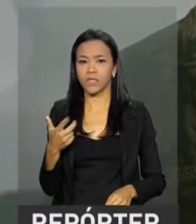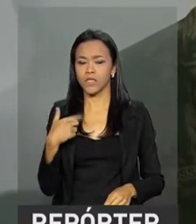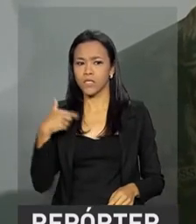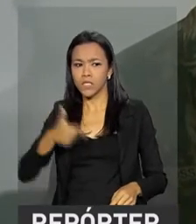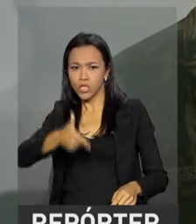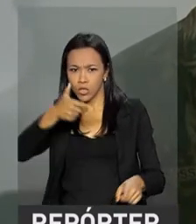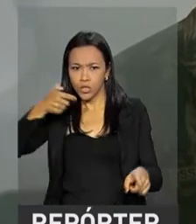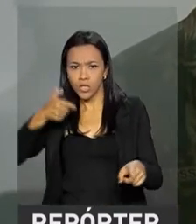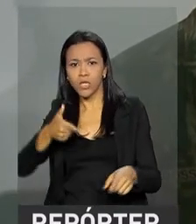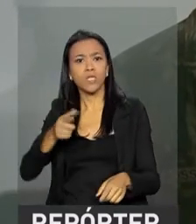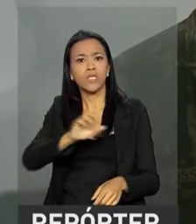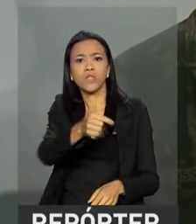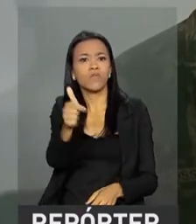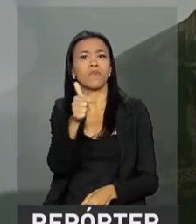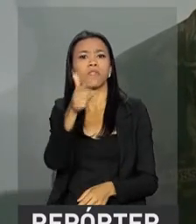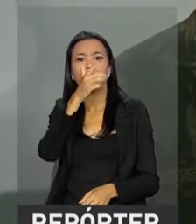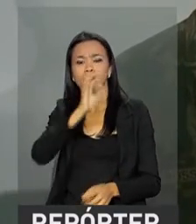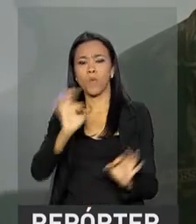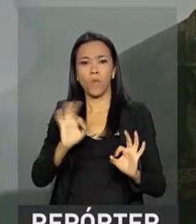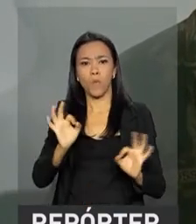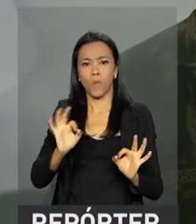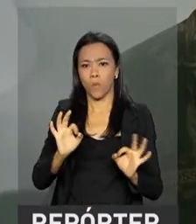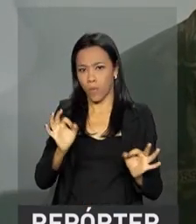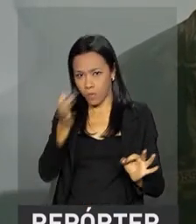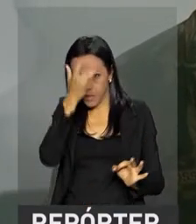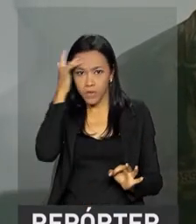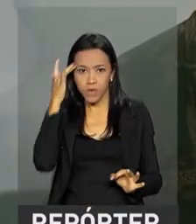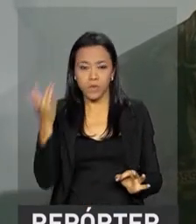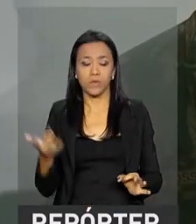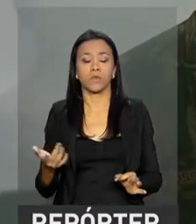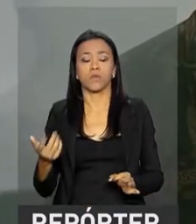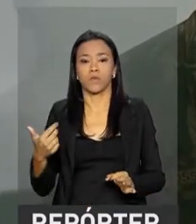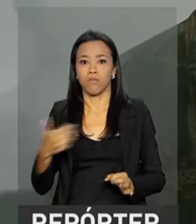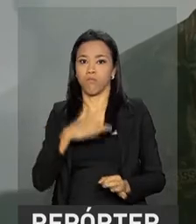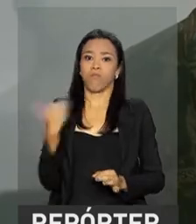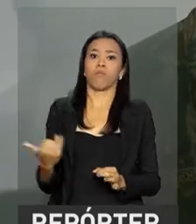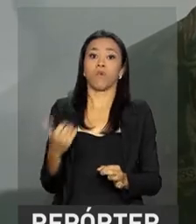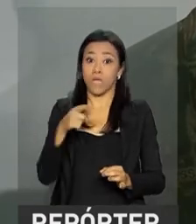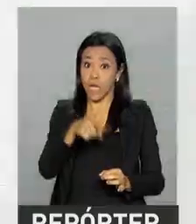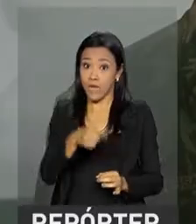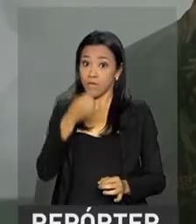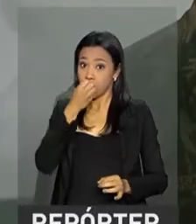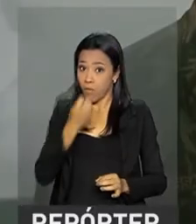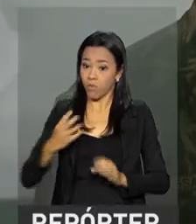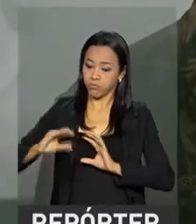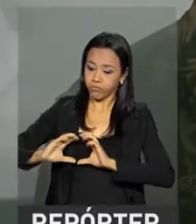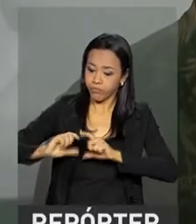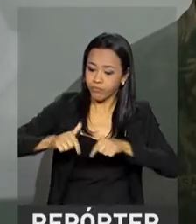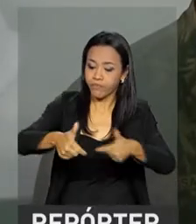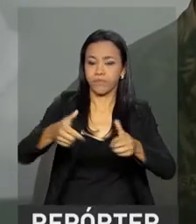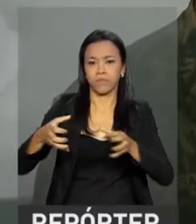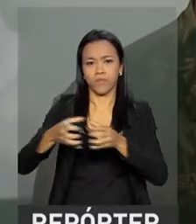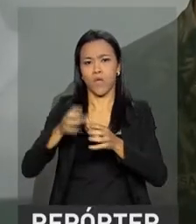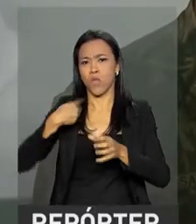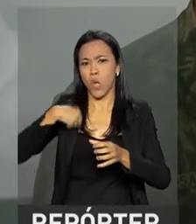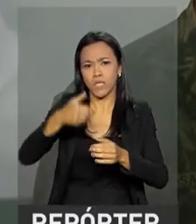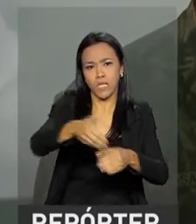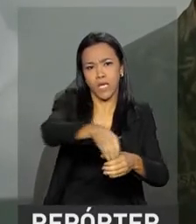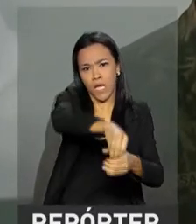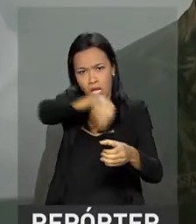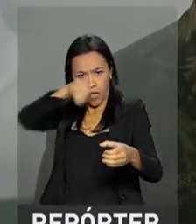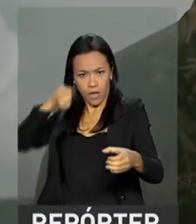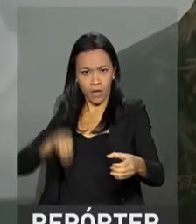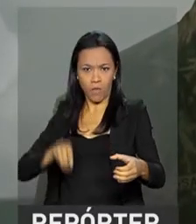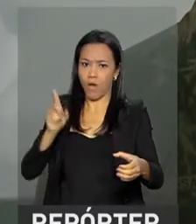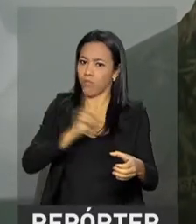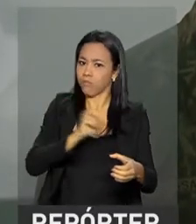vítima até o presente momento, essa operação resultou de modo satisfatório. Nós não vamos recuar um milímetro e